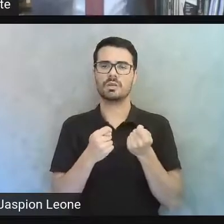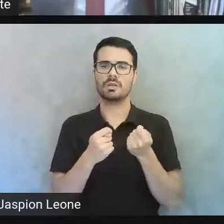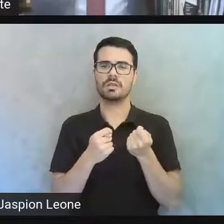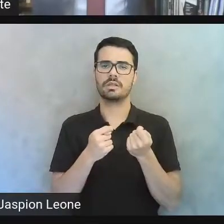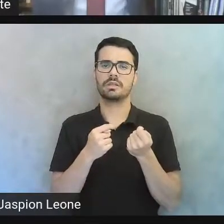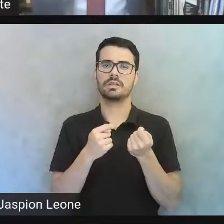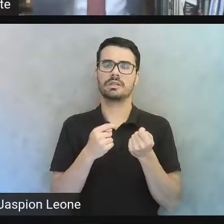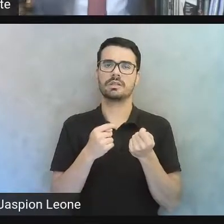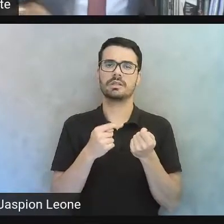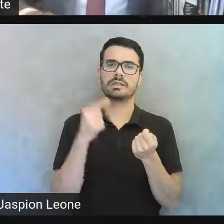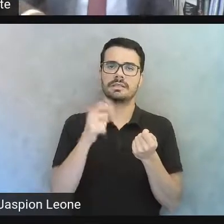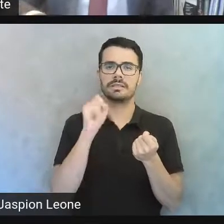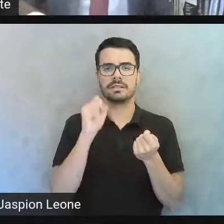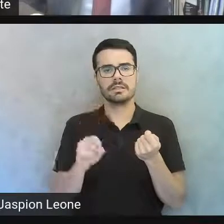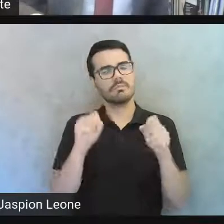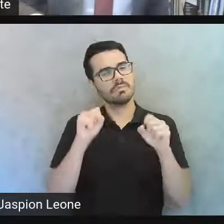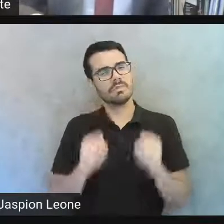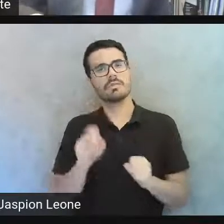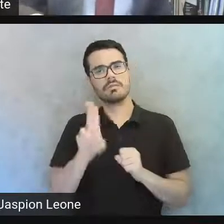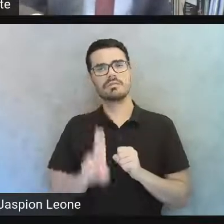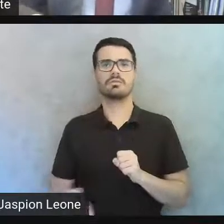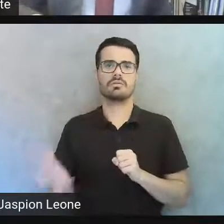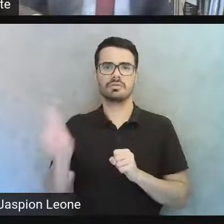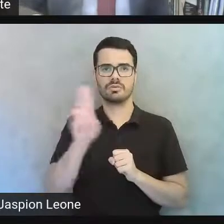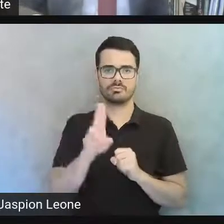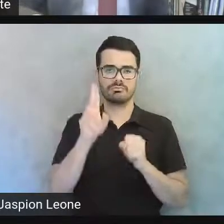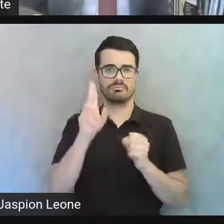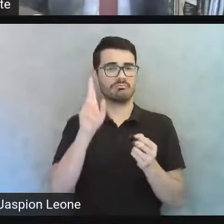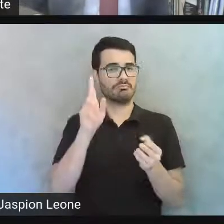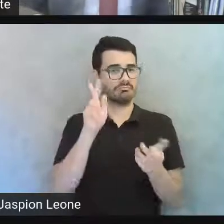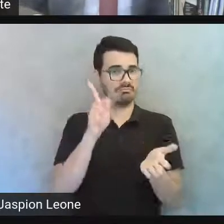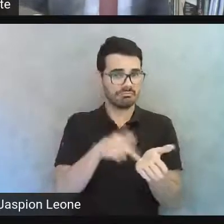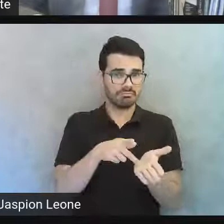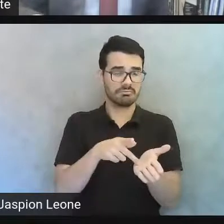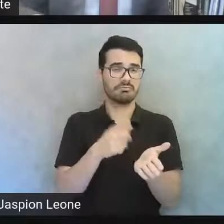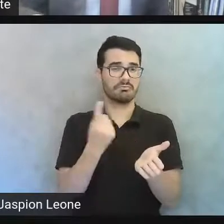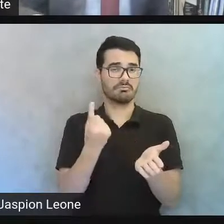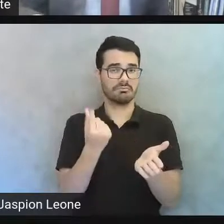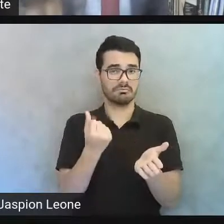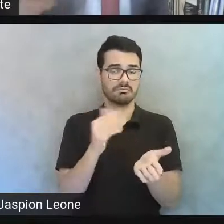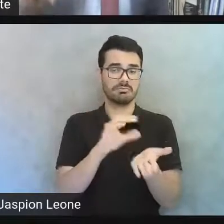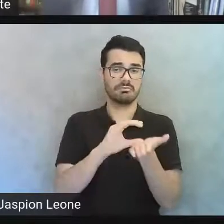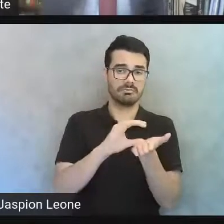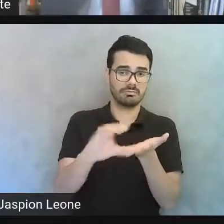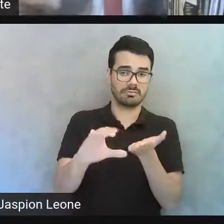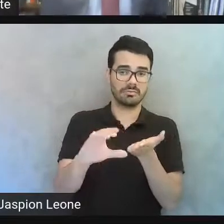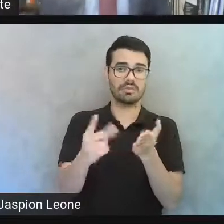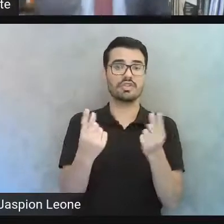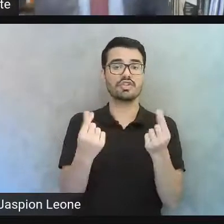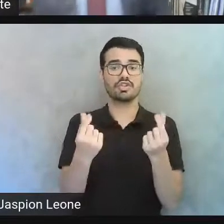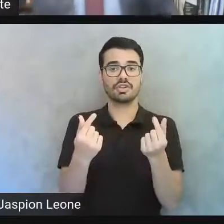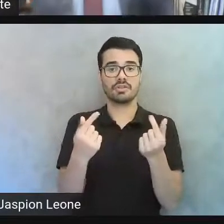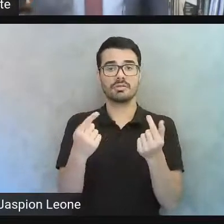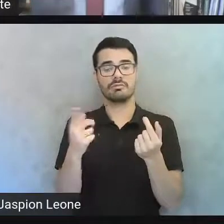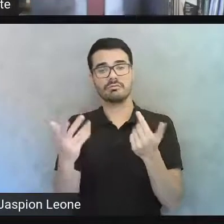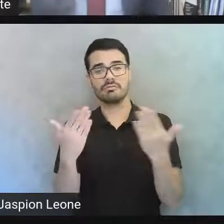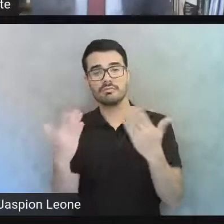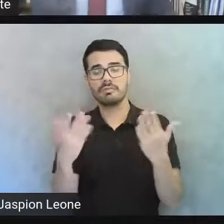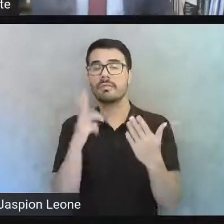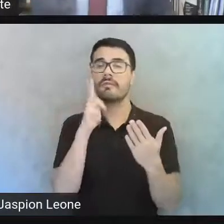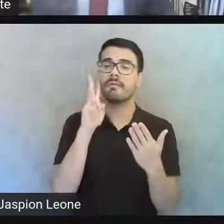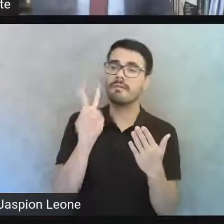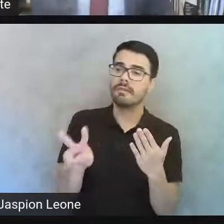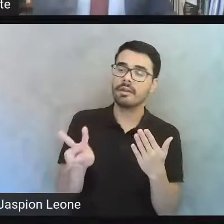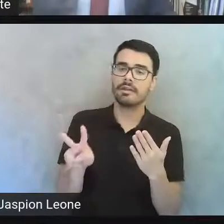poderia estar sendo utilizado hoje para oficializar os recursos de fontes empresariais, ou seja, uma certa conexão